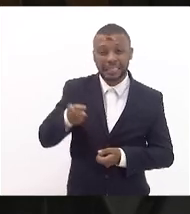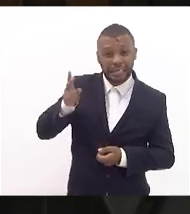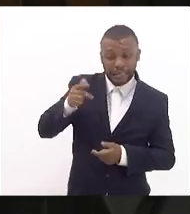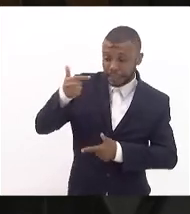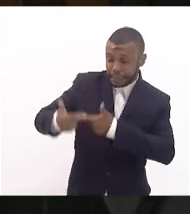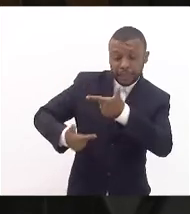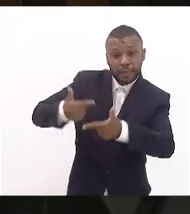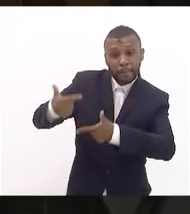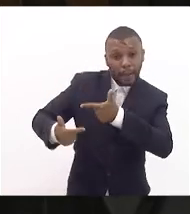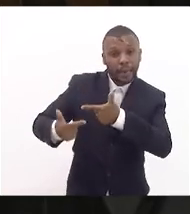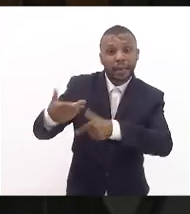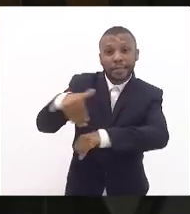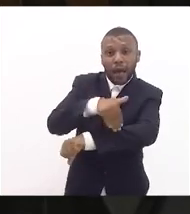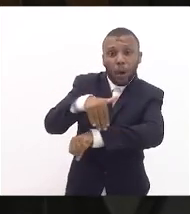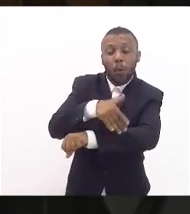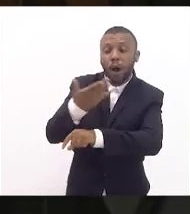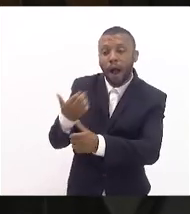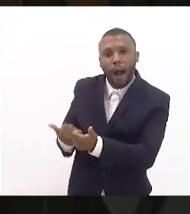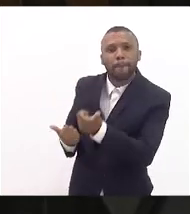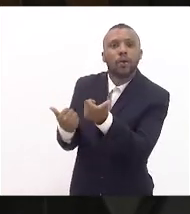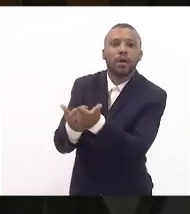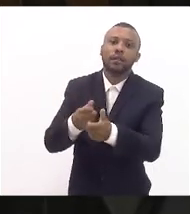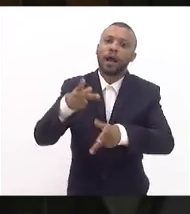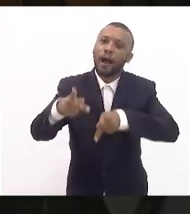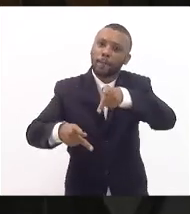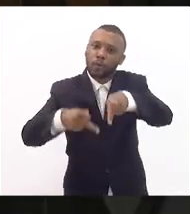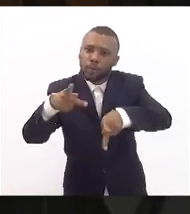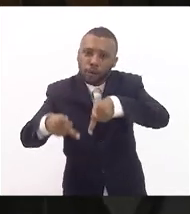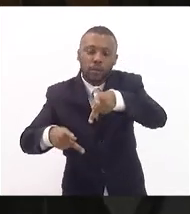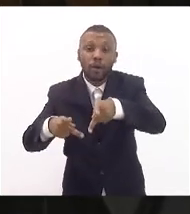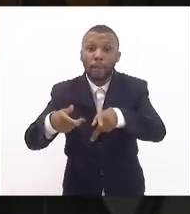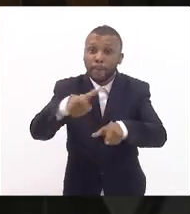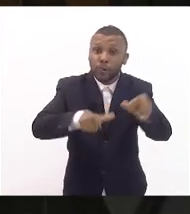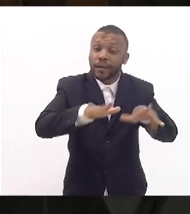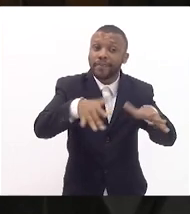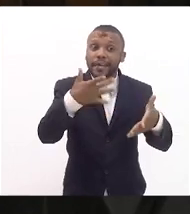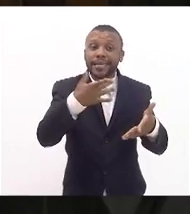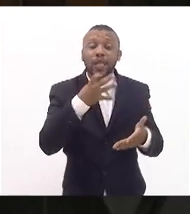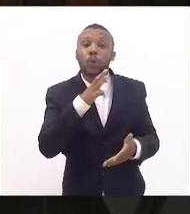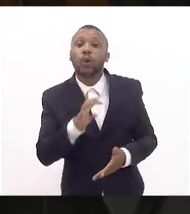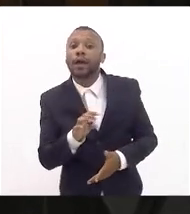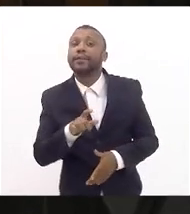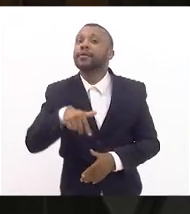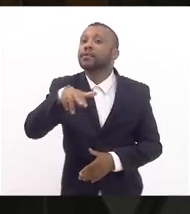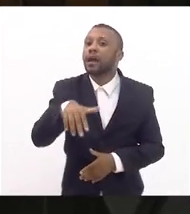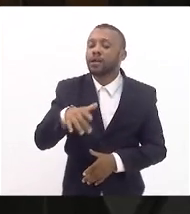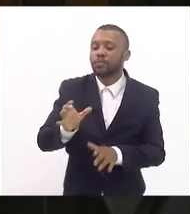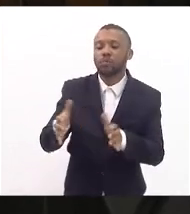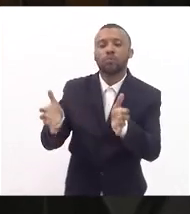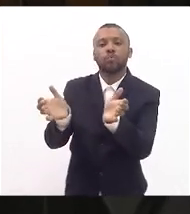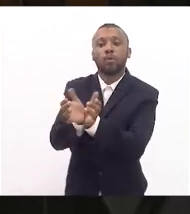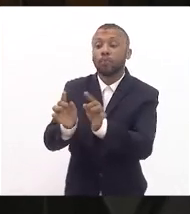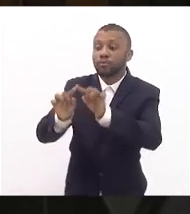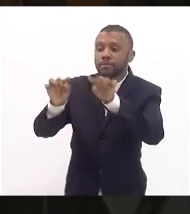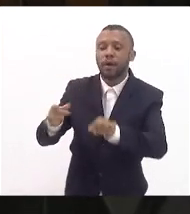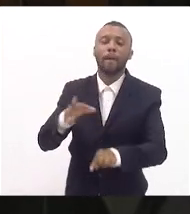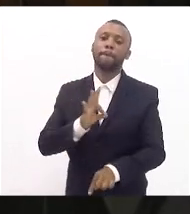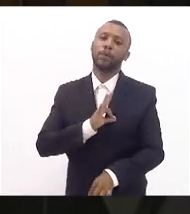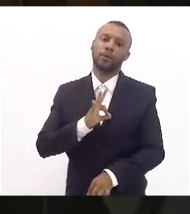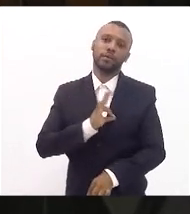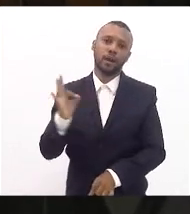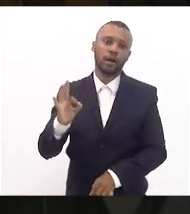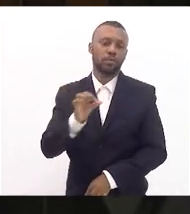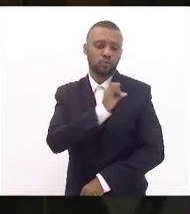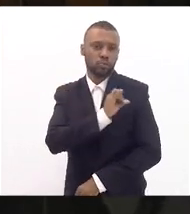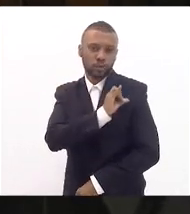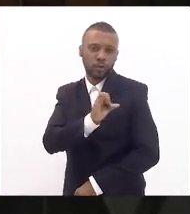horas salvando a população e pessoas que nem conhecem, são os policiais. São os agentes de segurança pública do Estado do Rio de